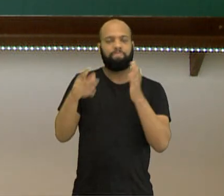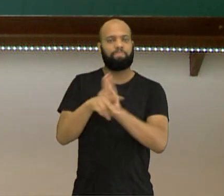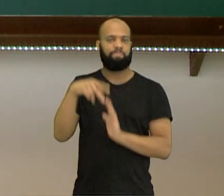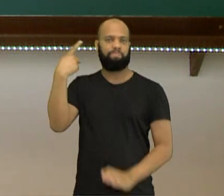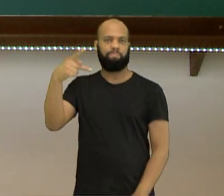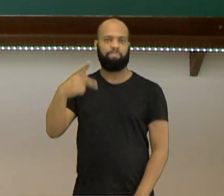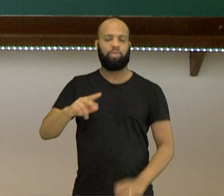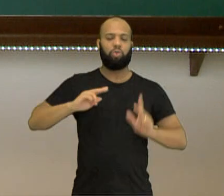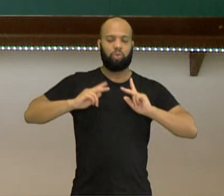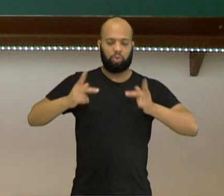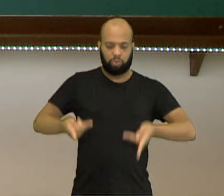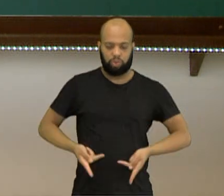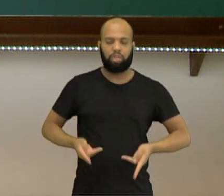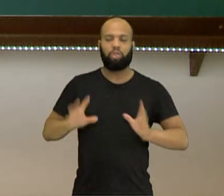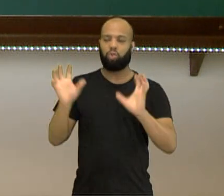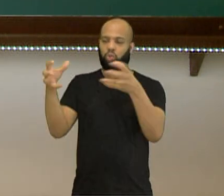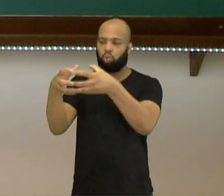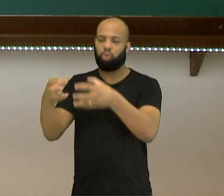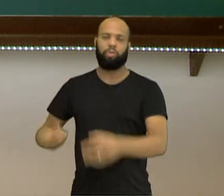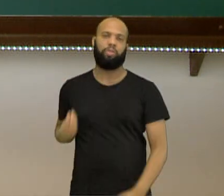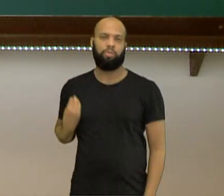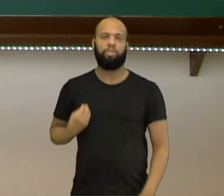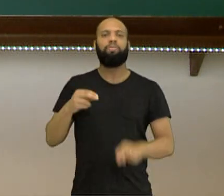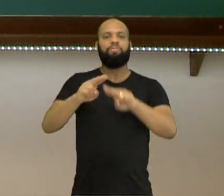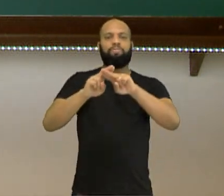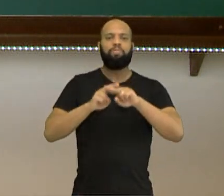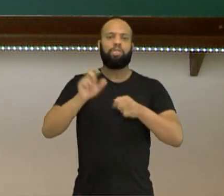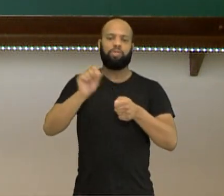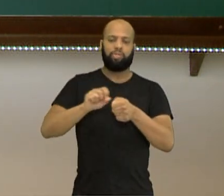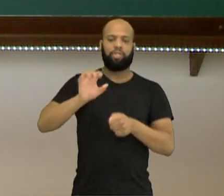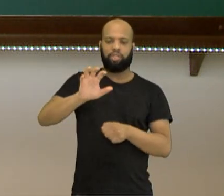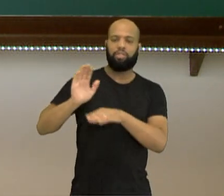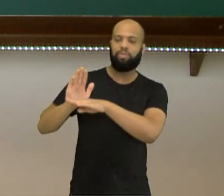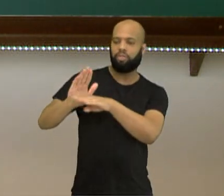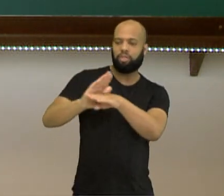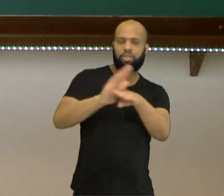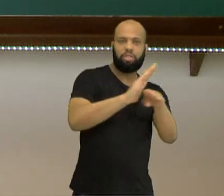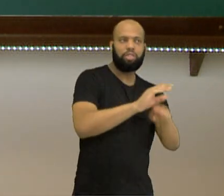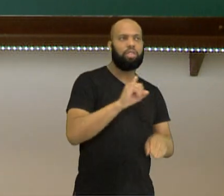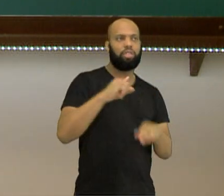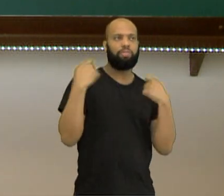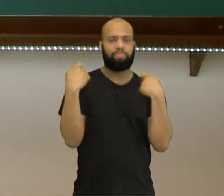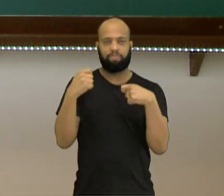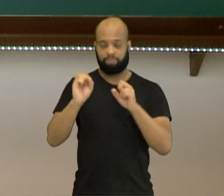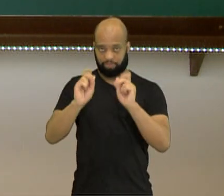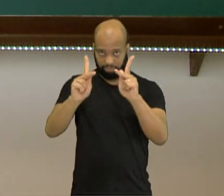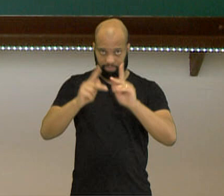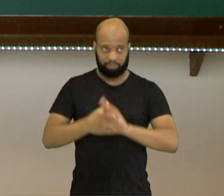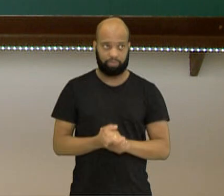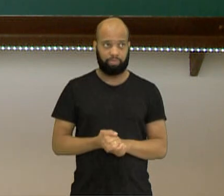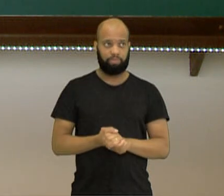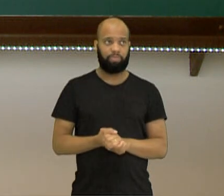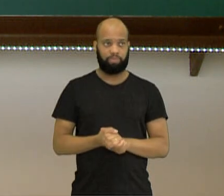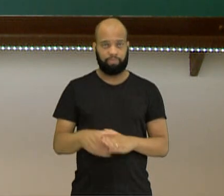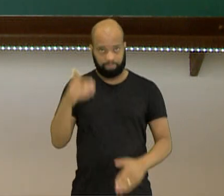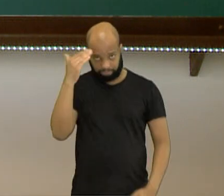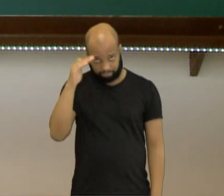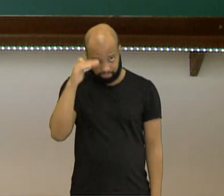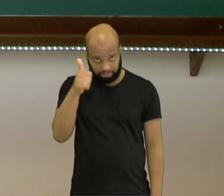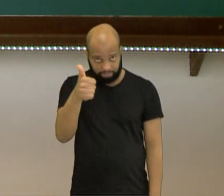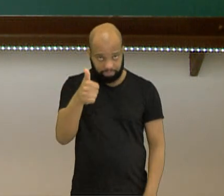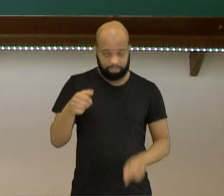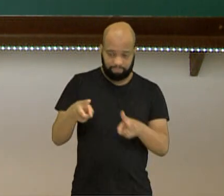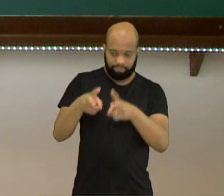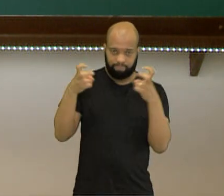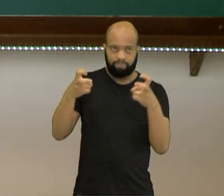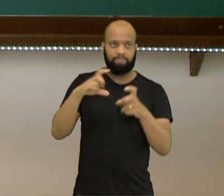humanos são seres coletivos, por isso que ele acaba auxiliando o outro quando precisa, não é?